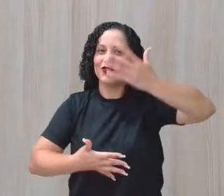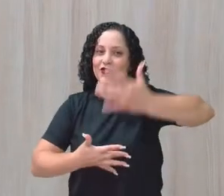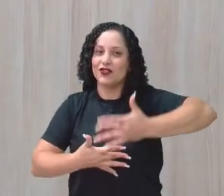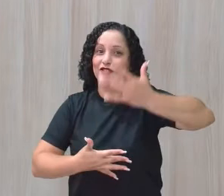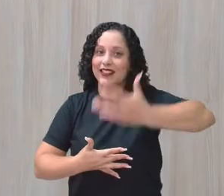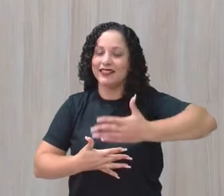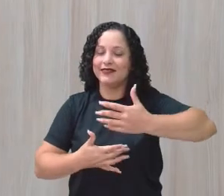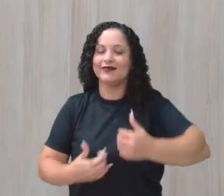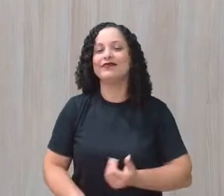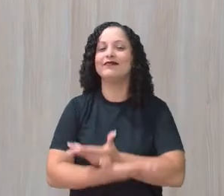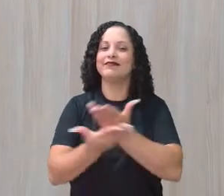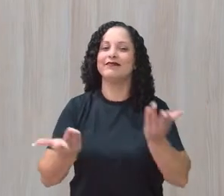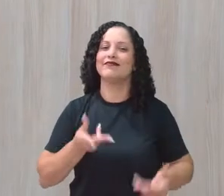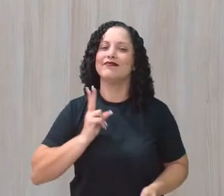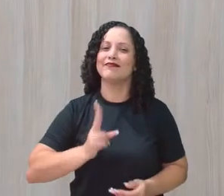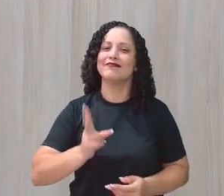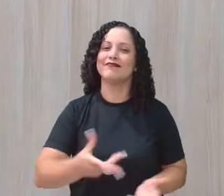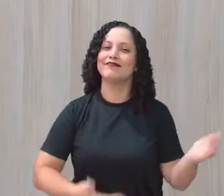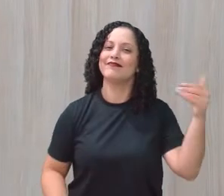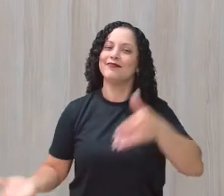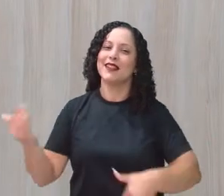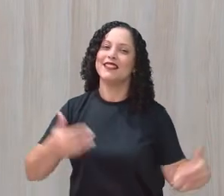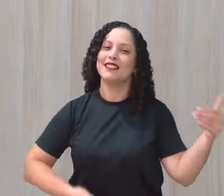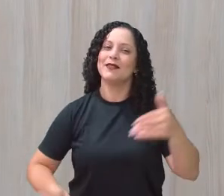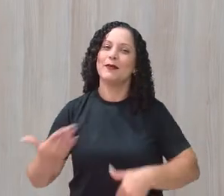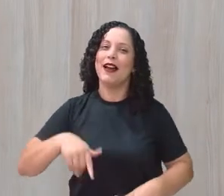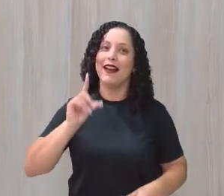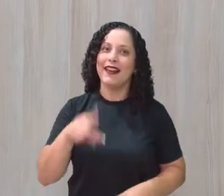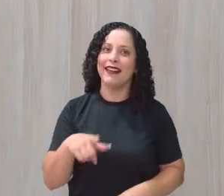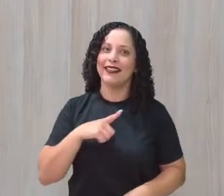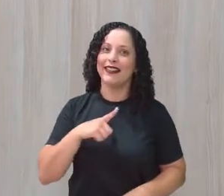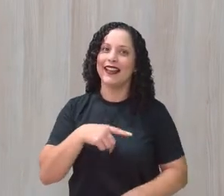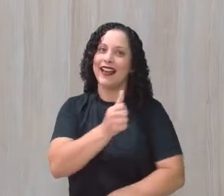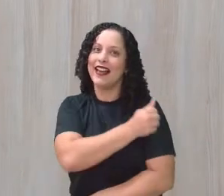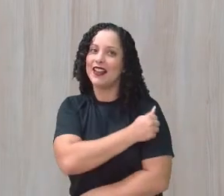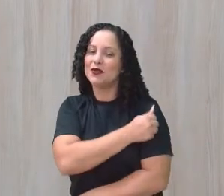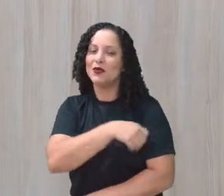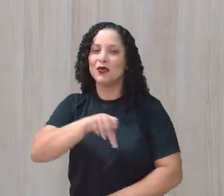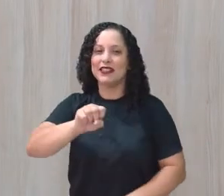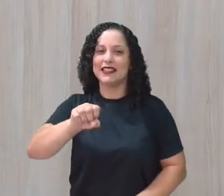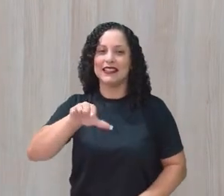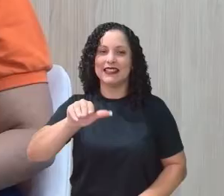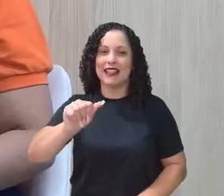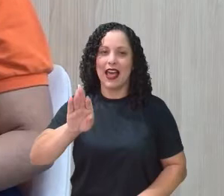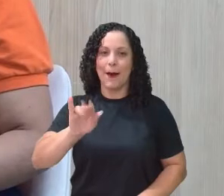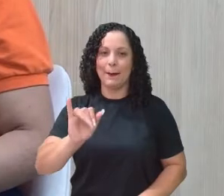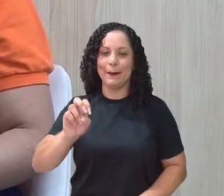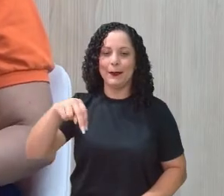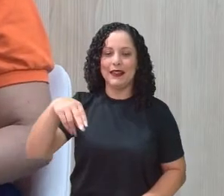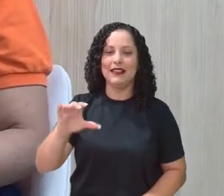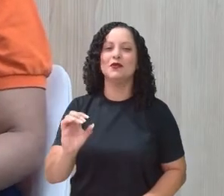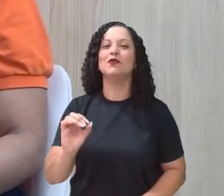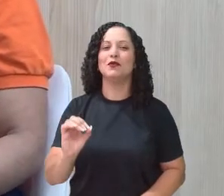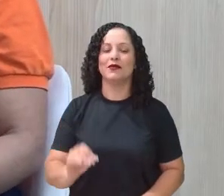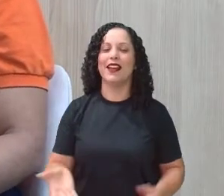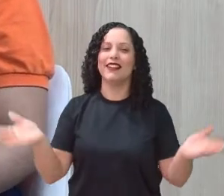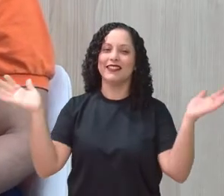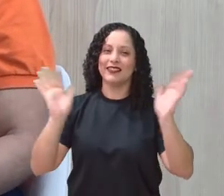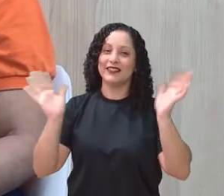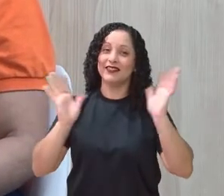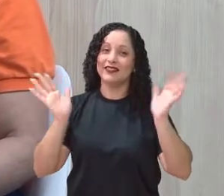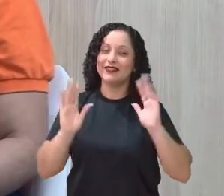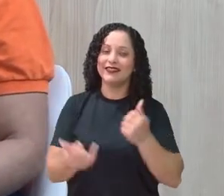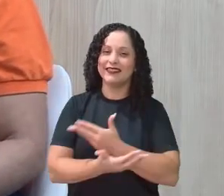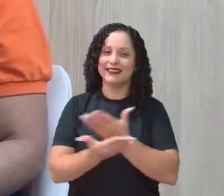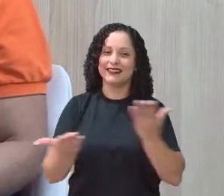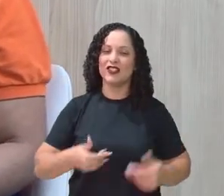que está sempre presente, assim, bem pontual, é Sabino. Fala aí, professora Viviane. Olá, professora Adriana, tudo bem com você? Isso,